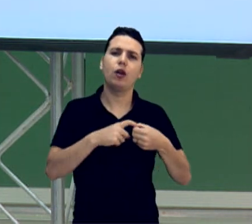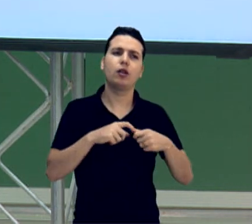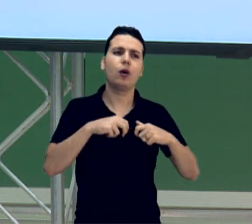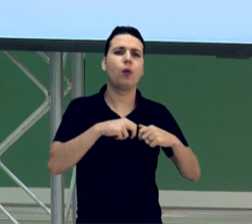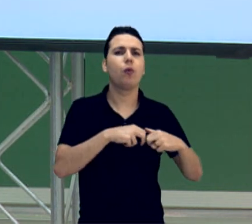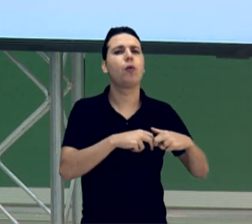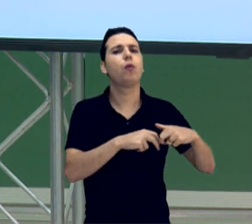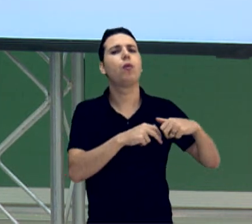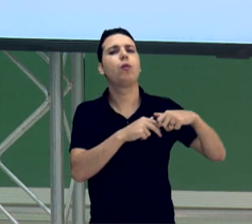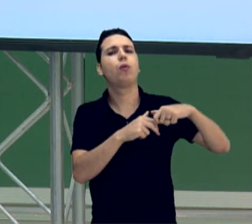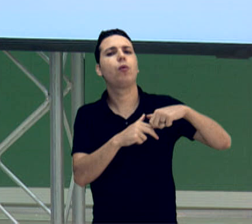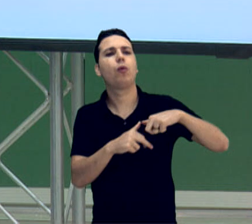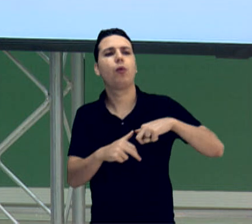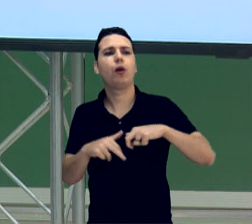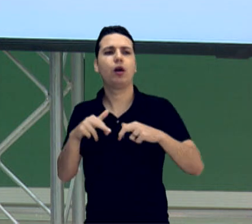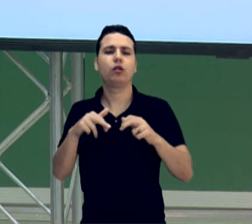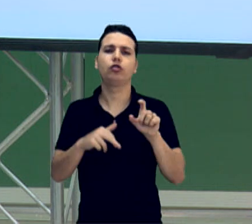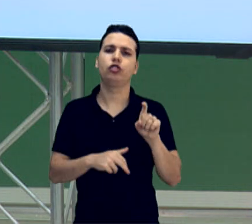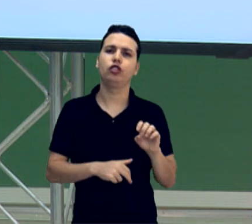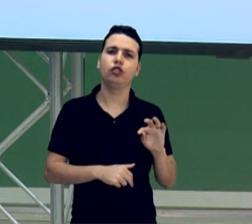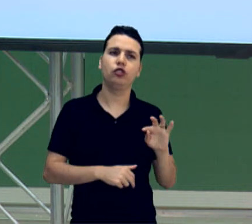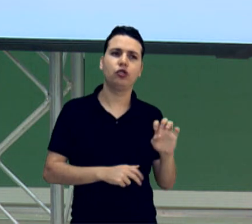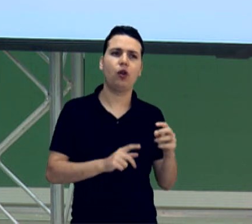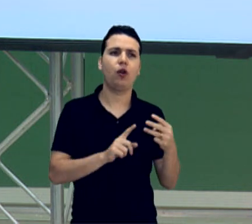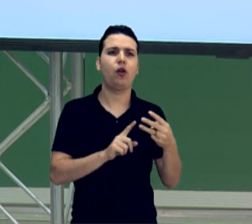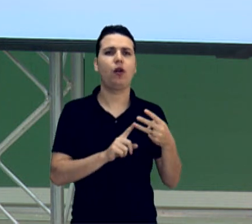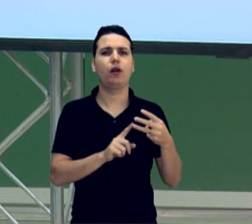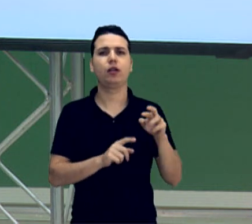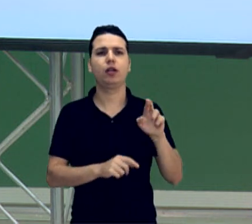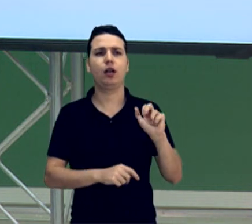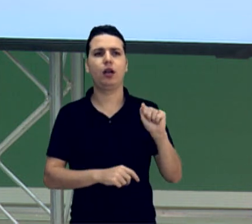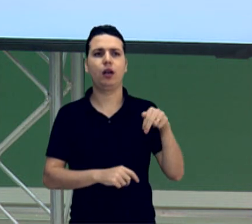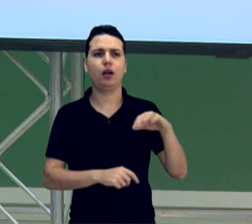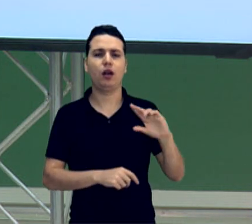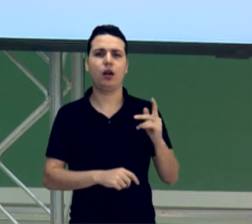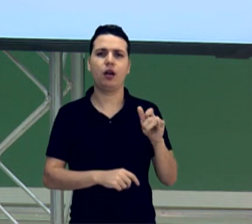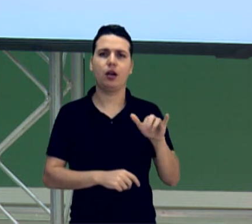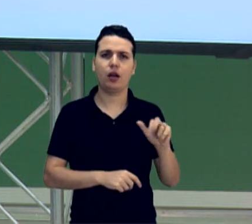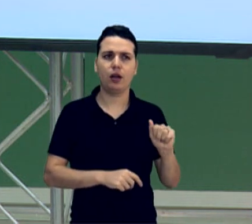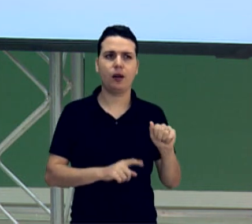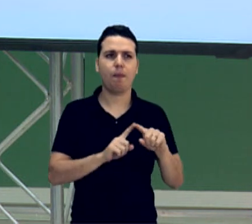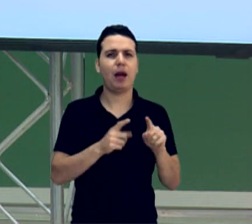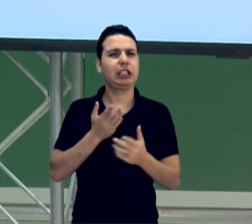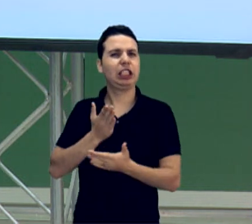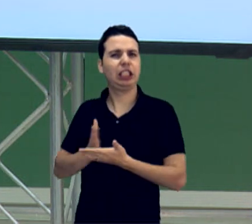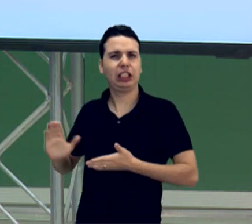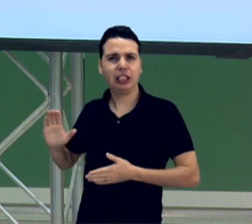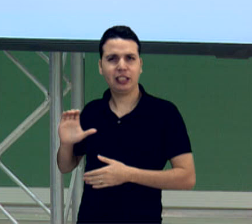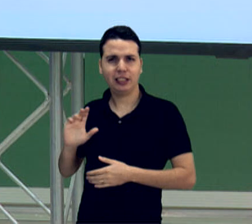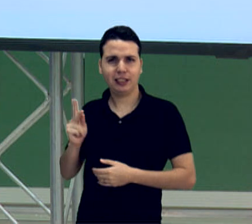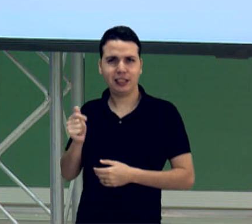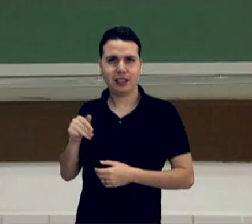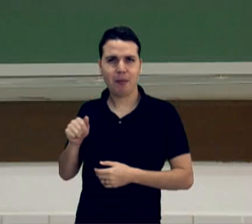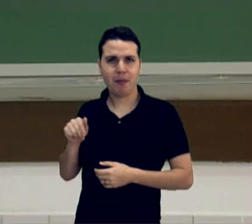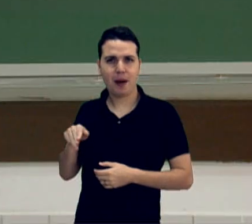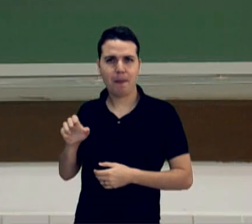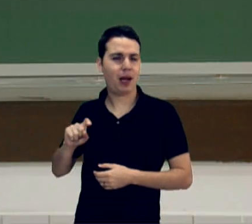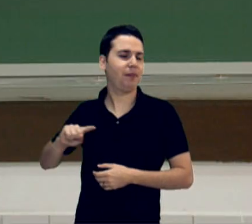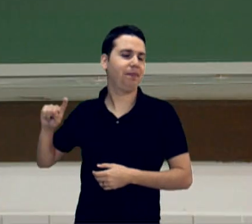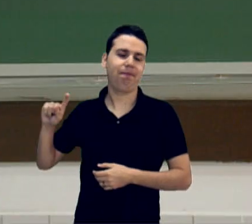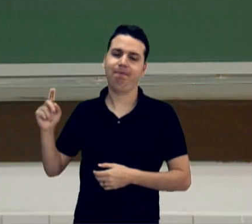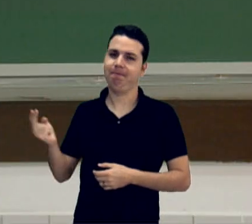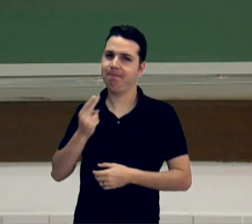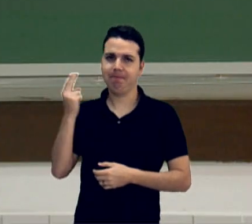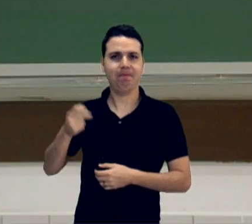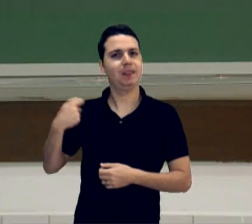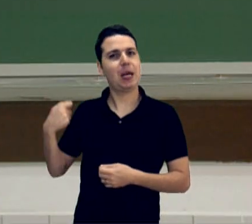um valseado, um shot, uma rancheira, né? Mas não dá para desconsiderar o chamamé, porque esse vem,